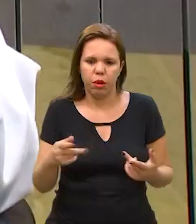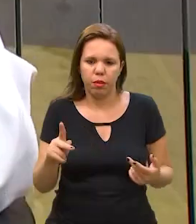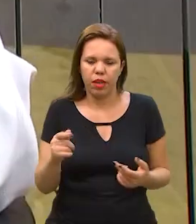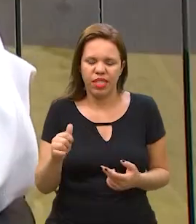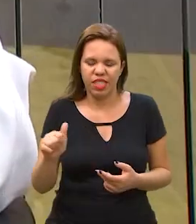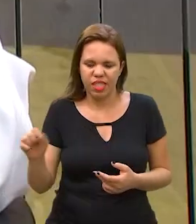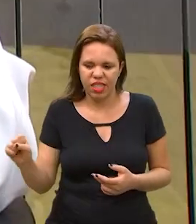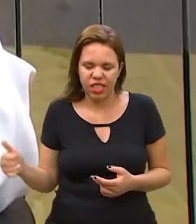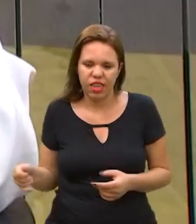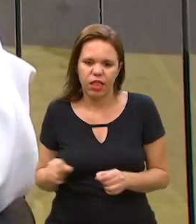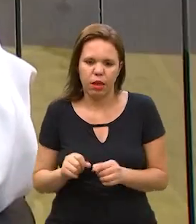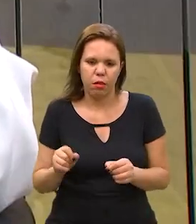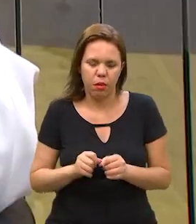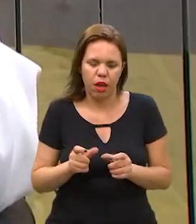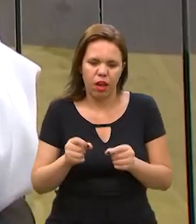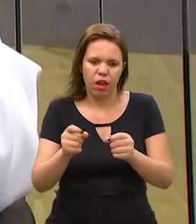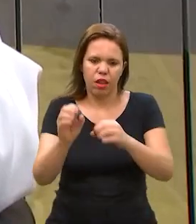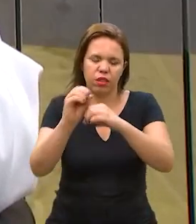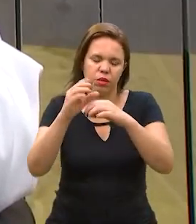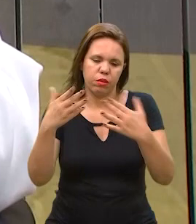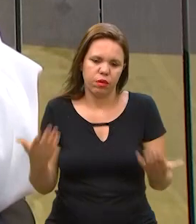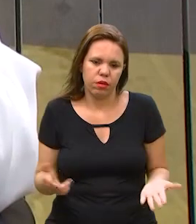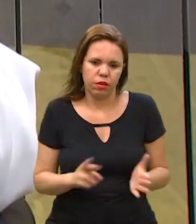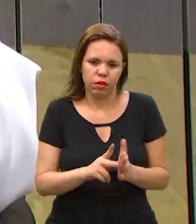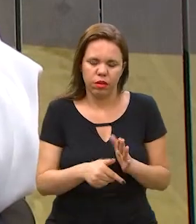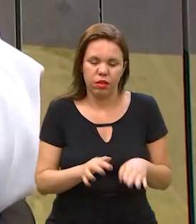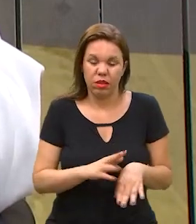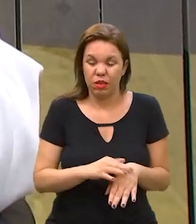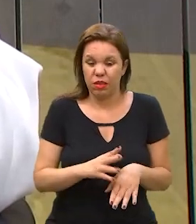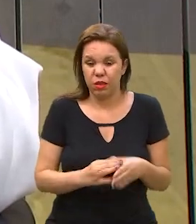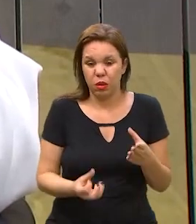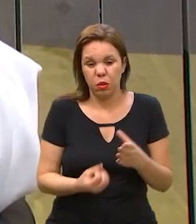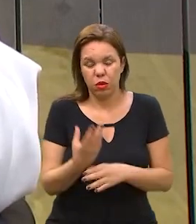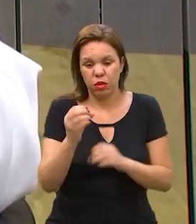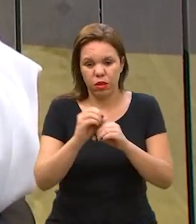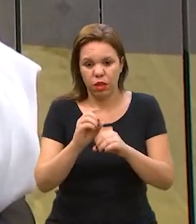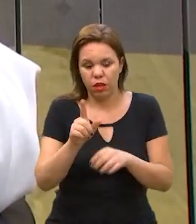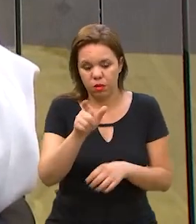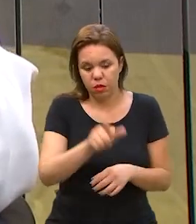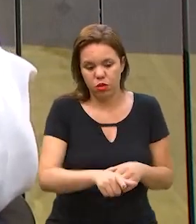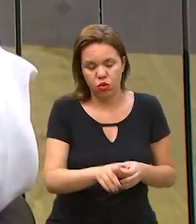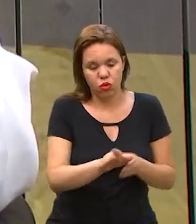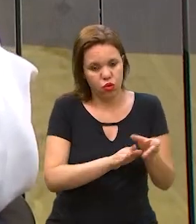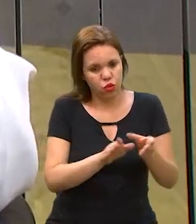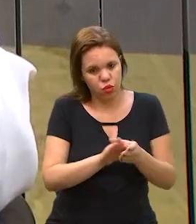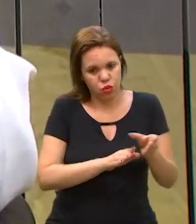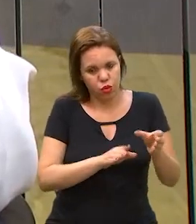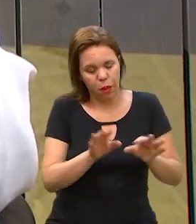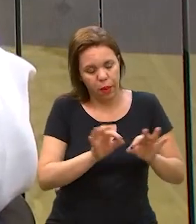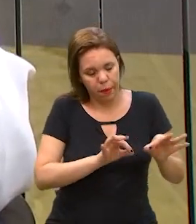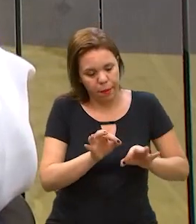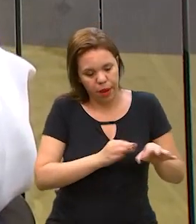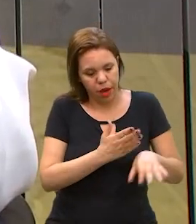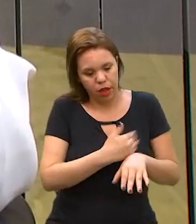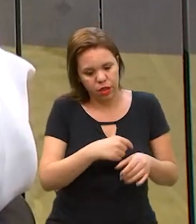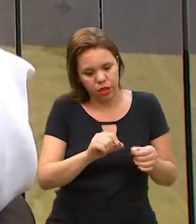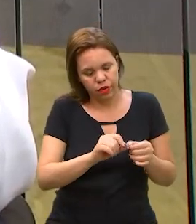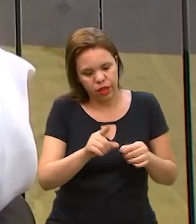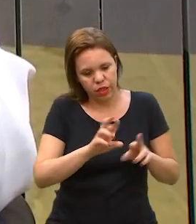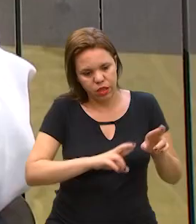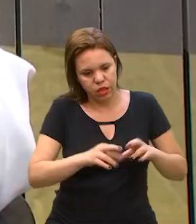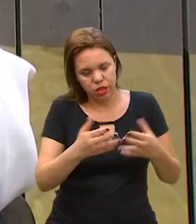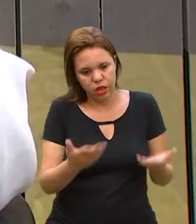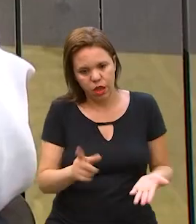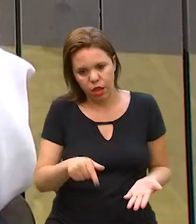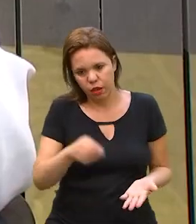próstata e inclusive no câncer de próstata. Então este paciente estar muito bem orientado sobre o preparo para fazer o